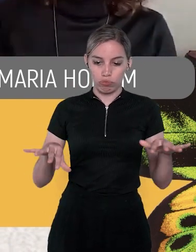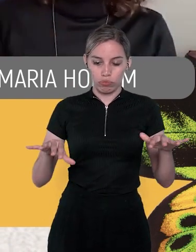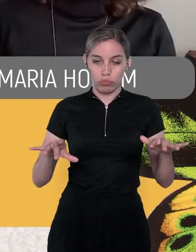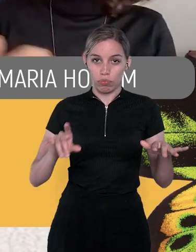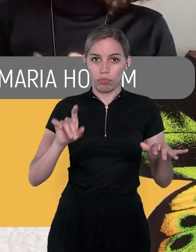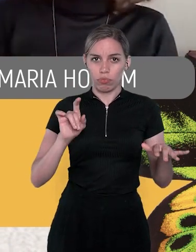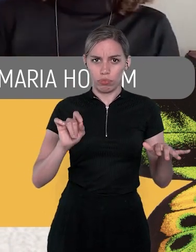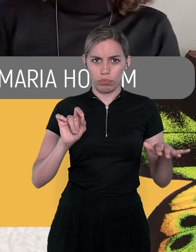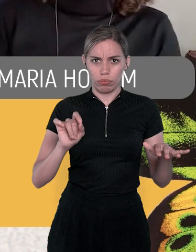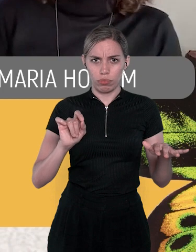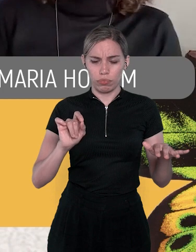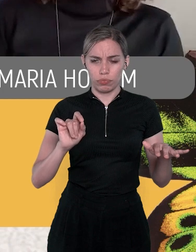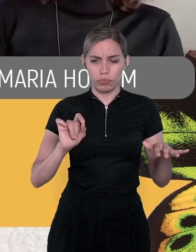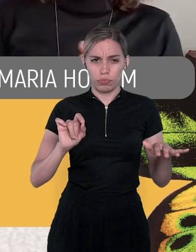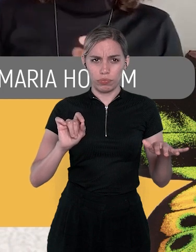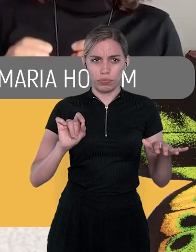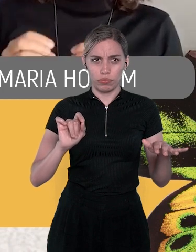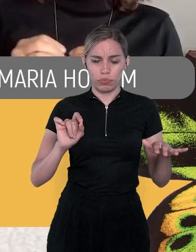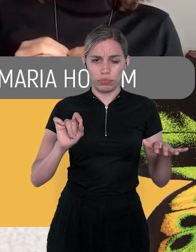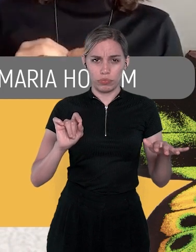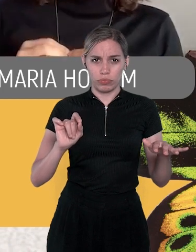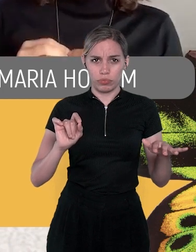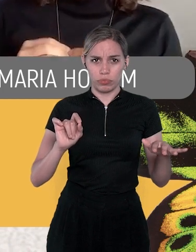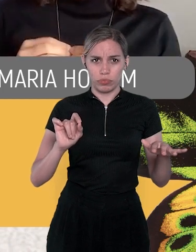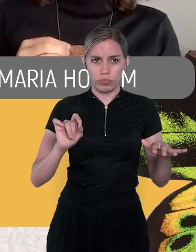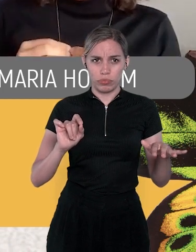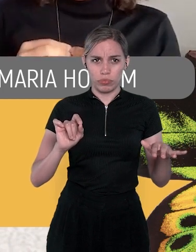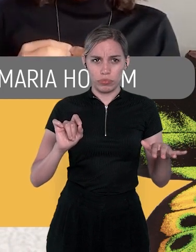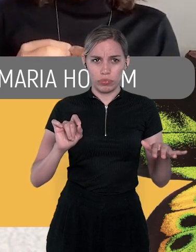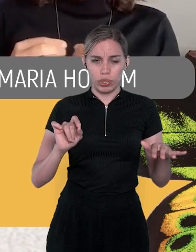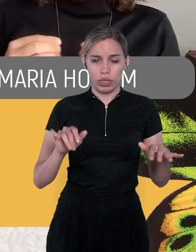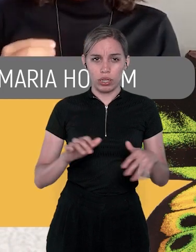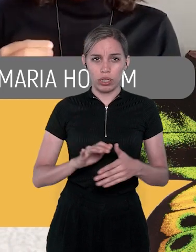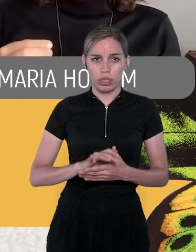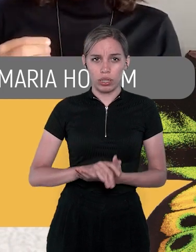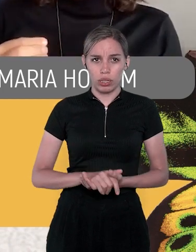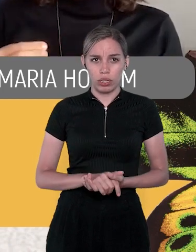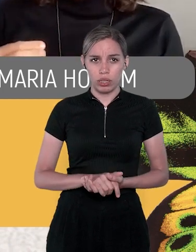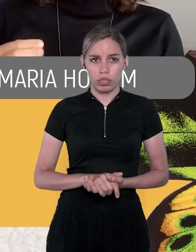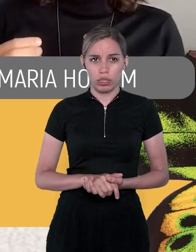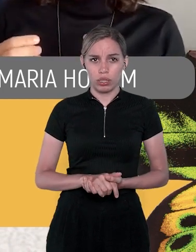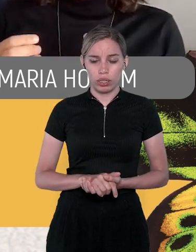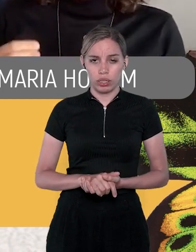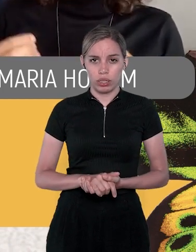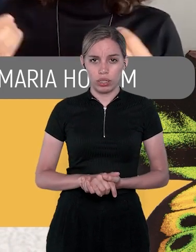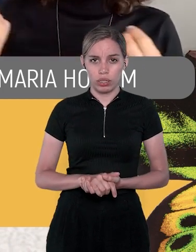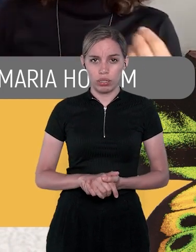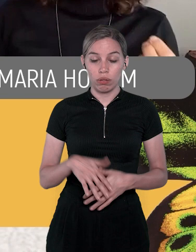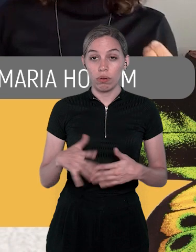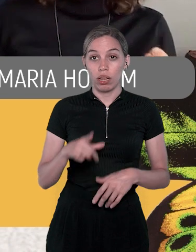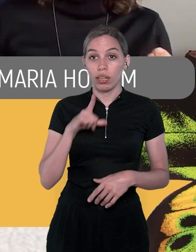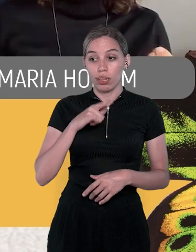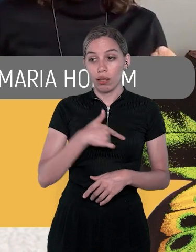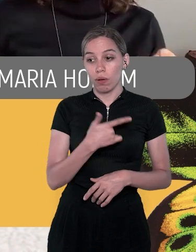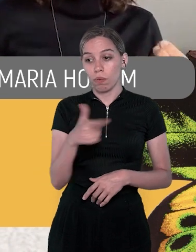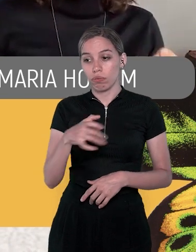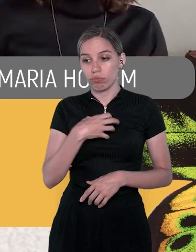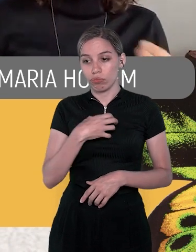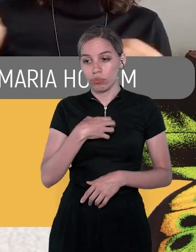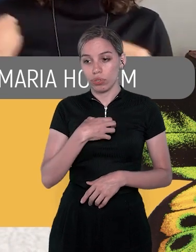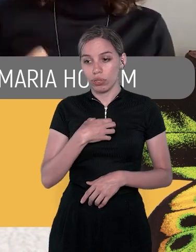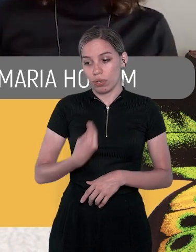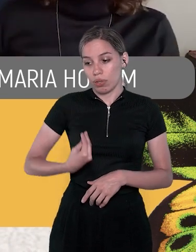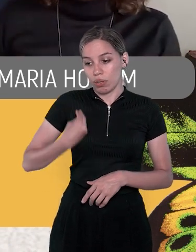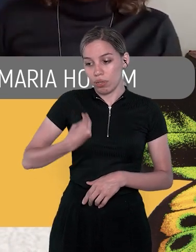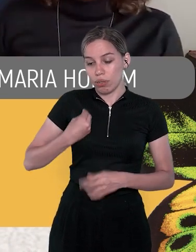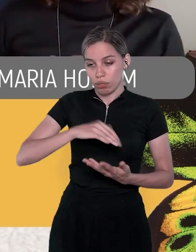ou alteridade, é quando a gente tem uma outra forma de estar